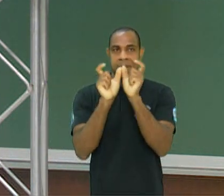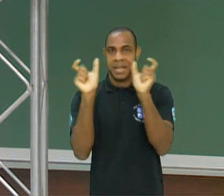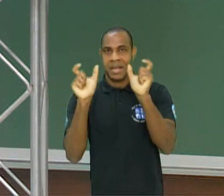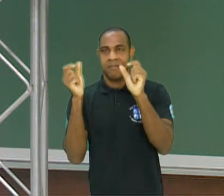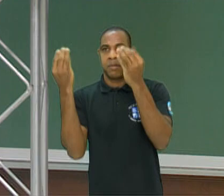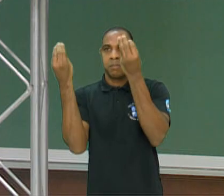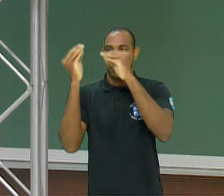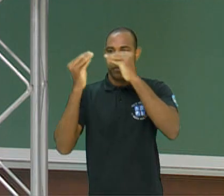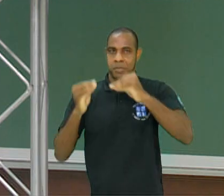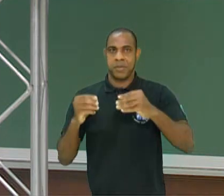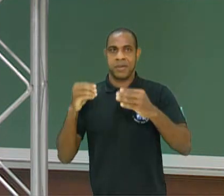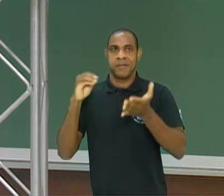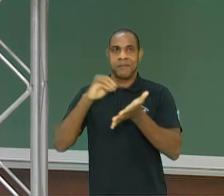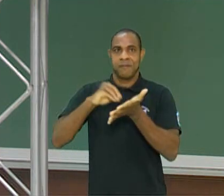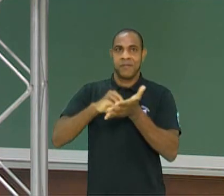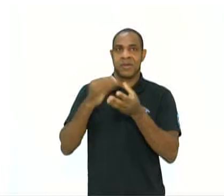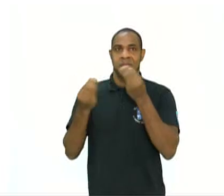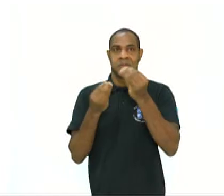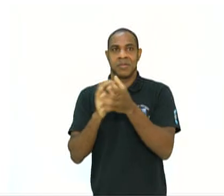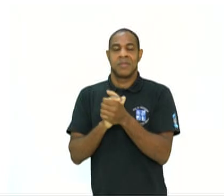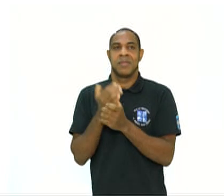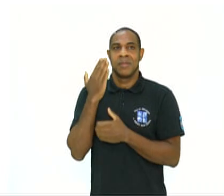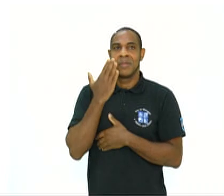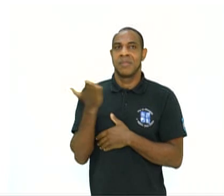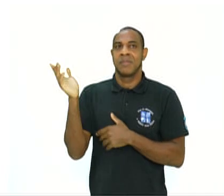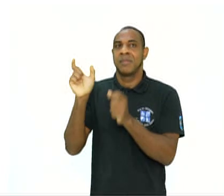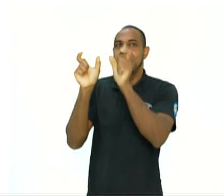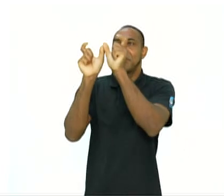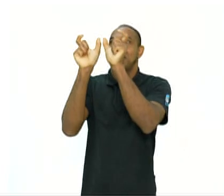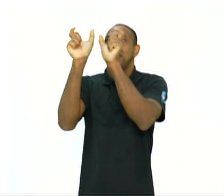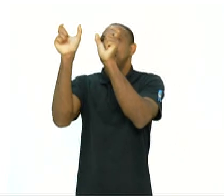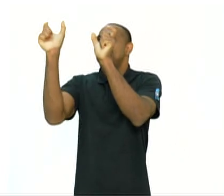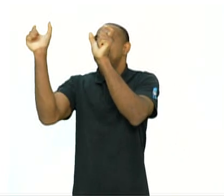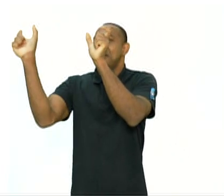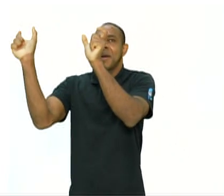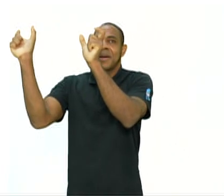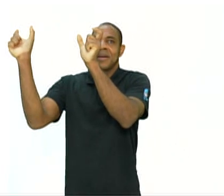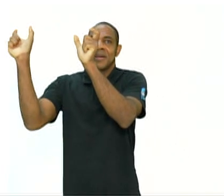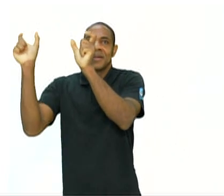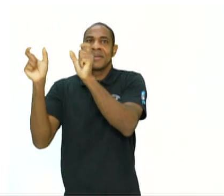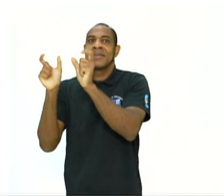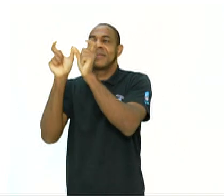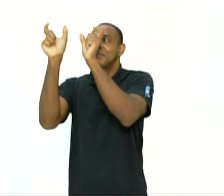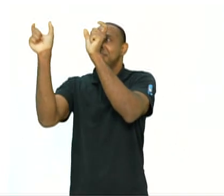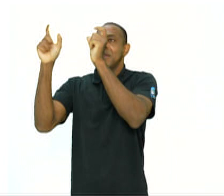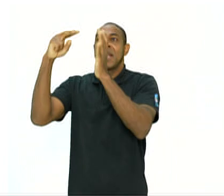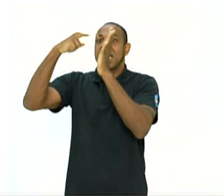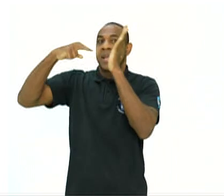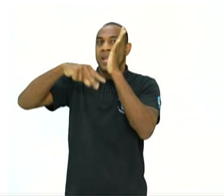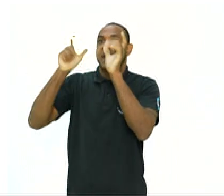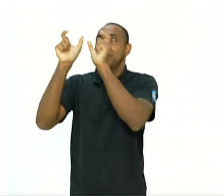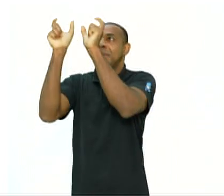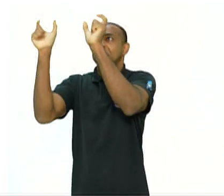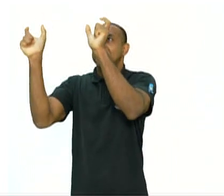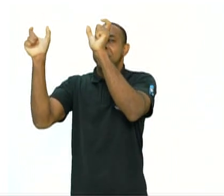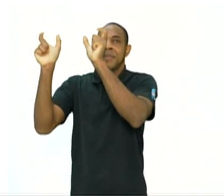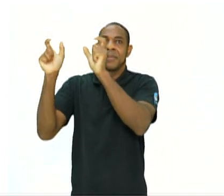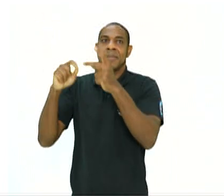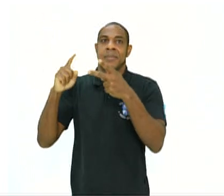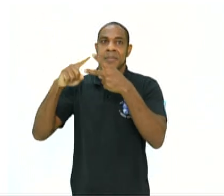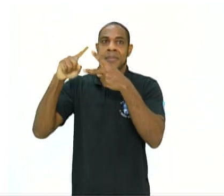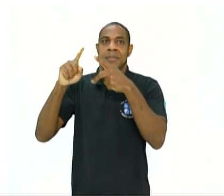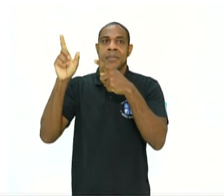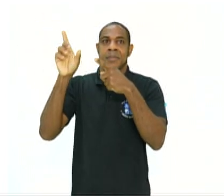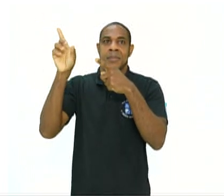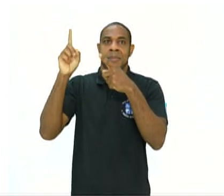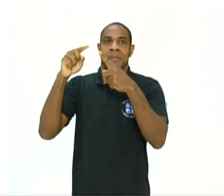preenchidas dentro de um pequeno texto. Read and fill in with the words. Leia e preencha com as palavras diaper,